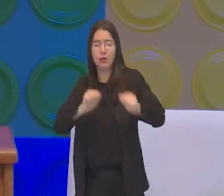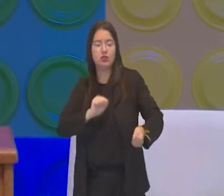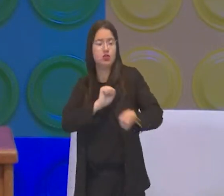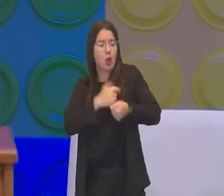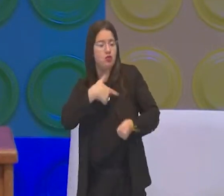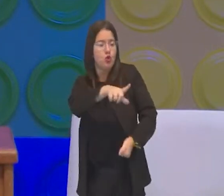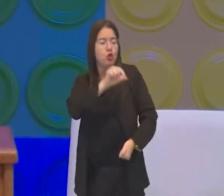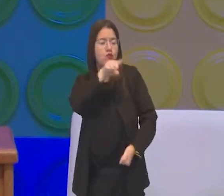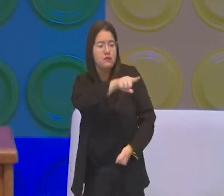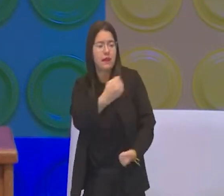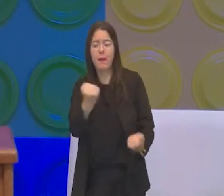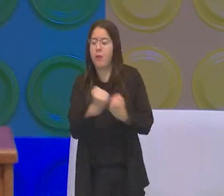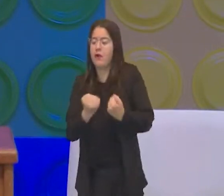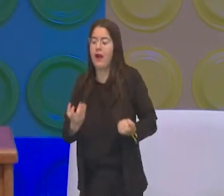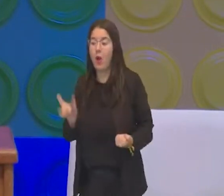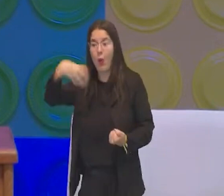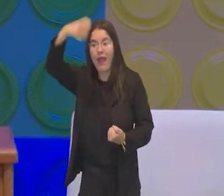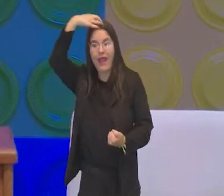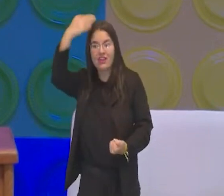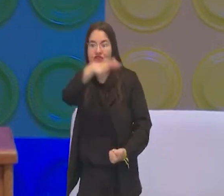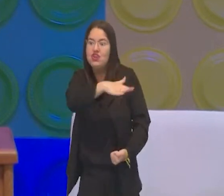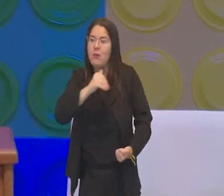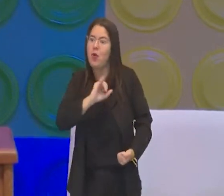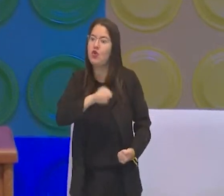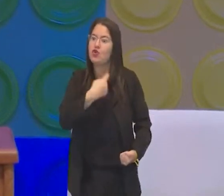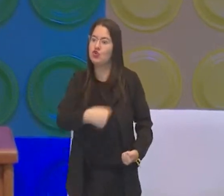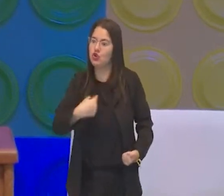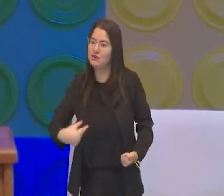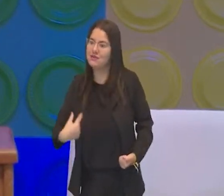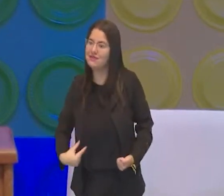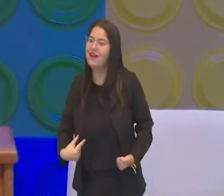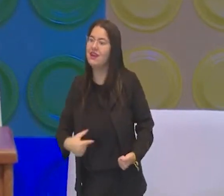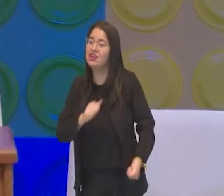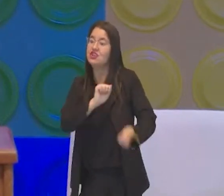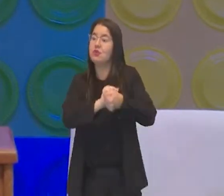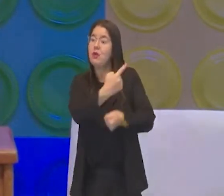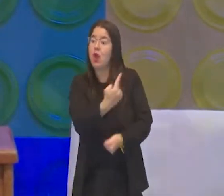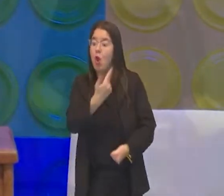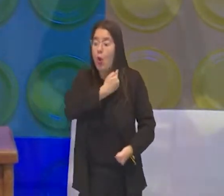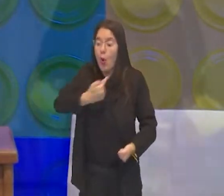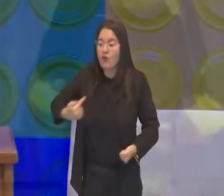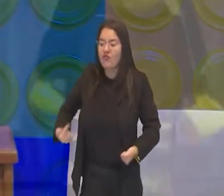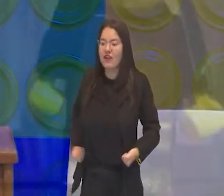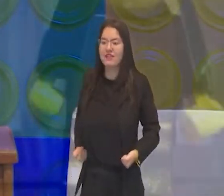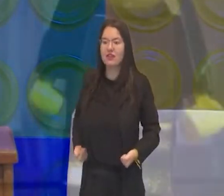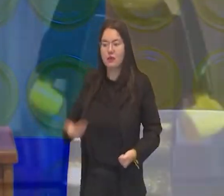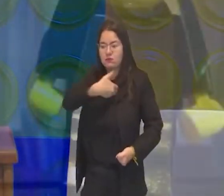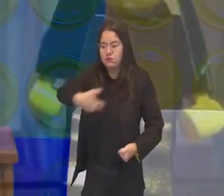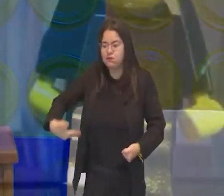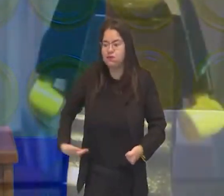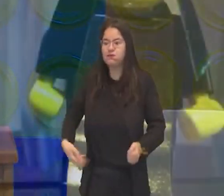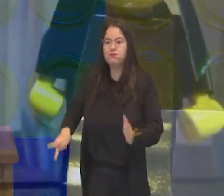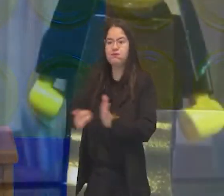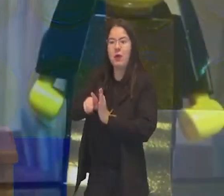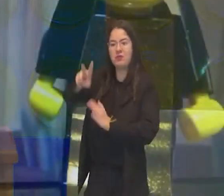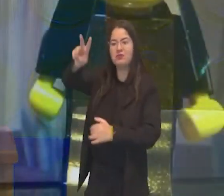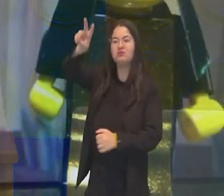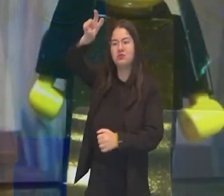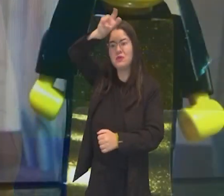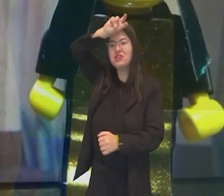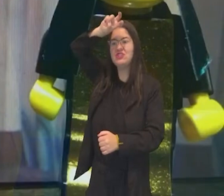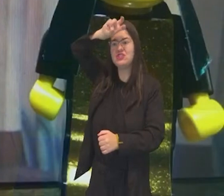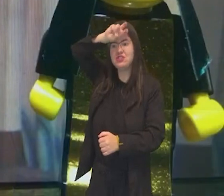escolho você. Chamou José para ser o governador do Egito. Mudou o nome dele